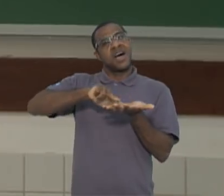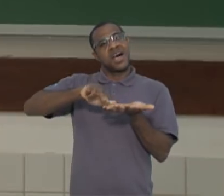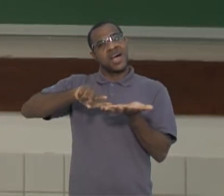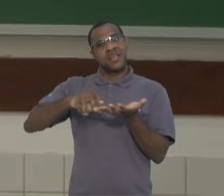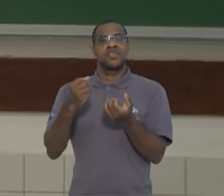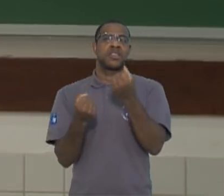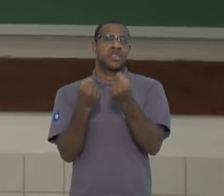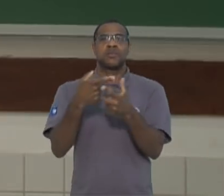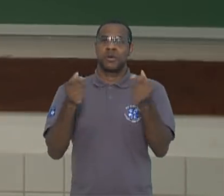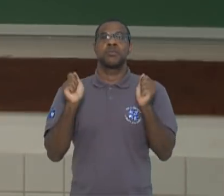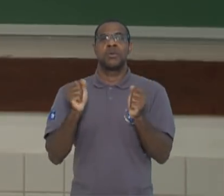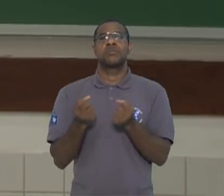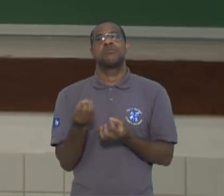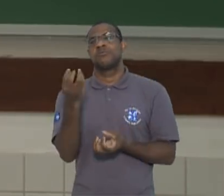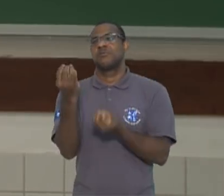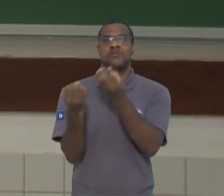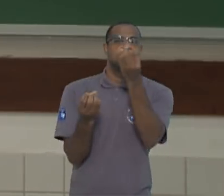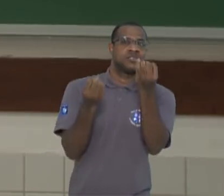viajando.